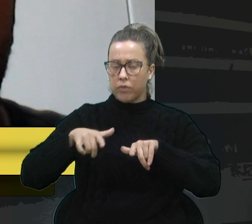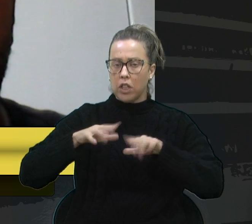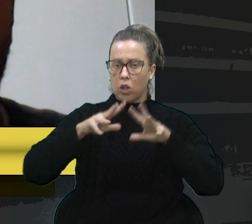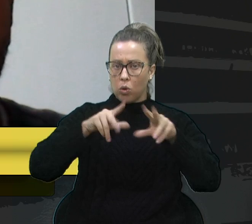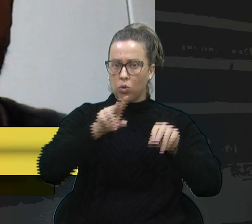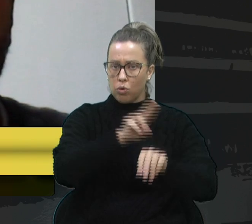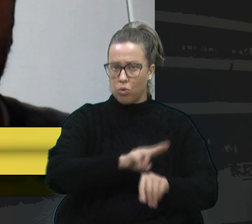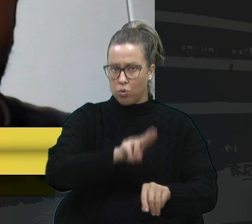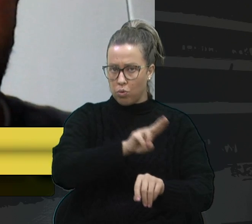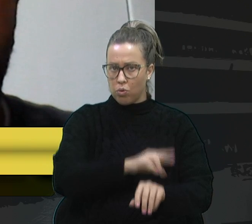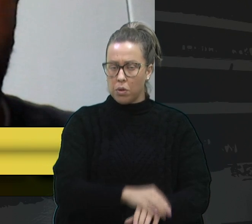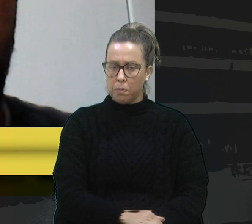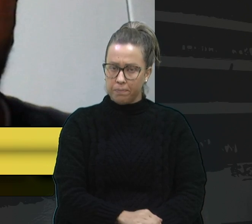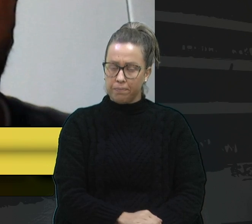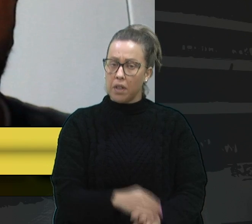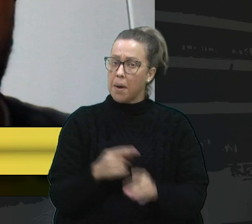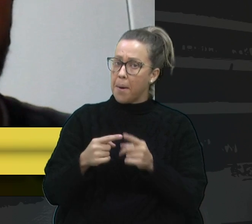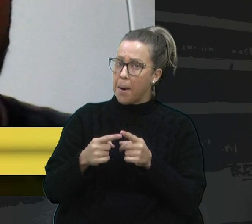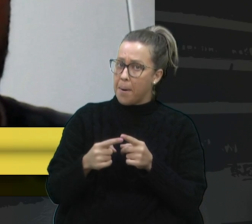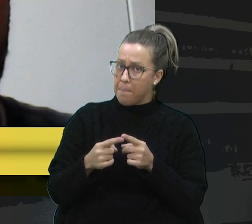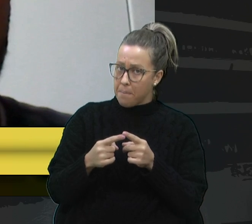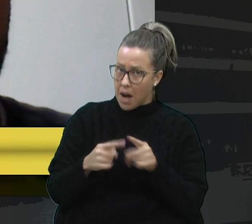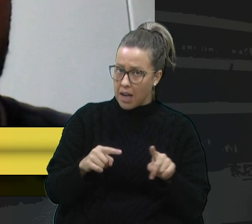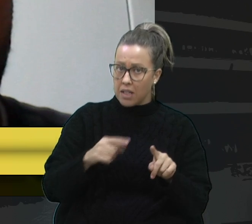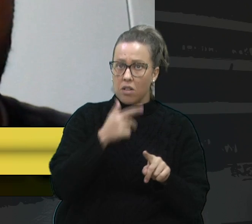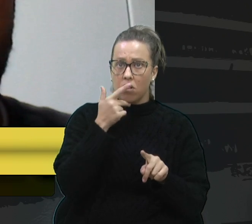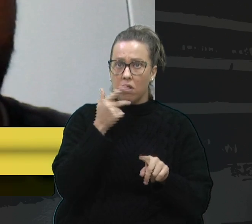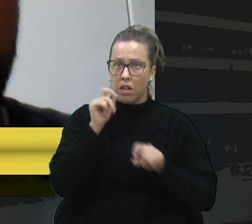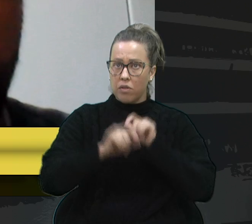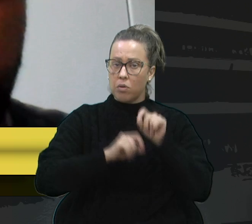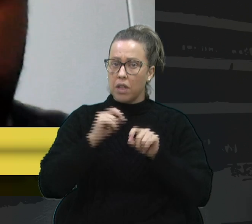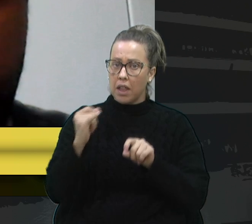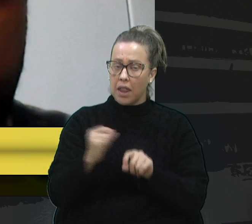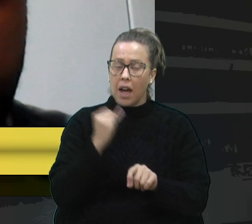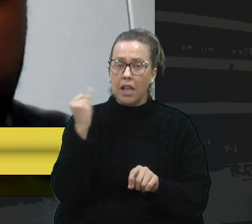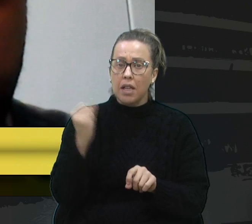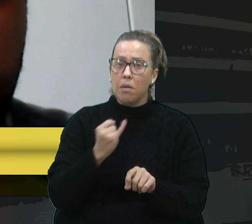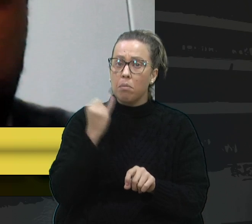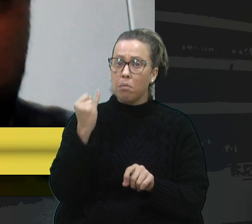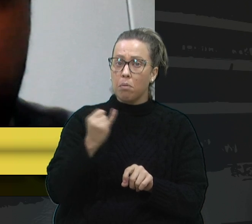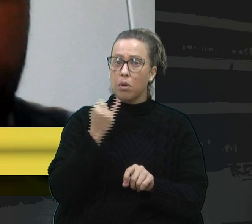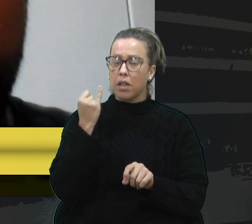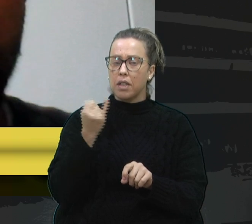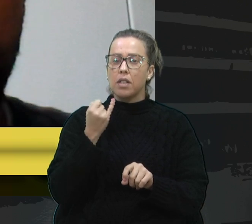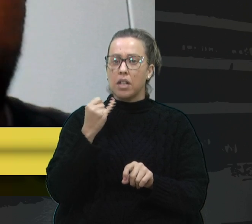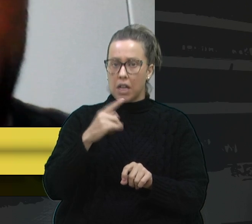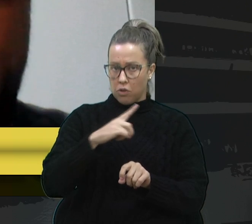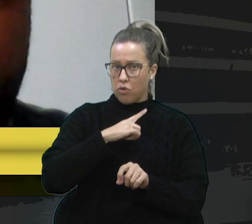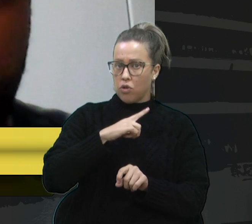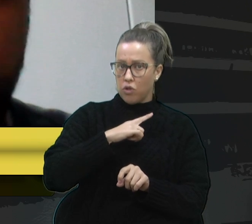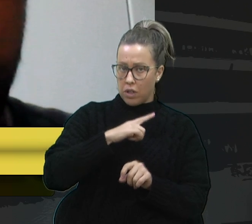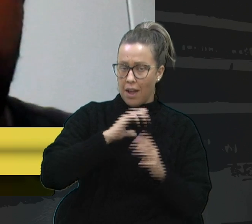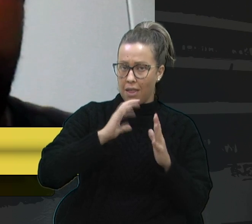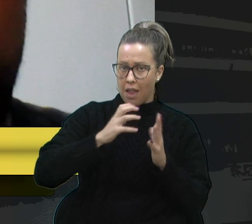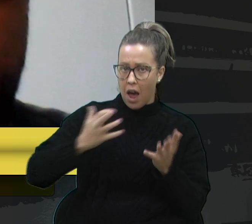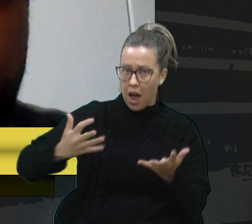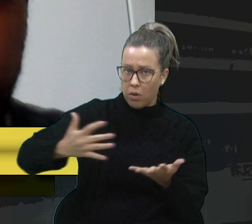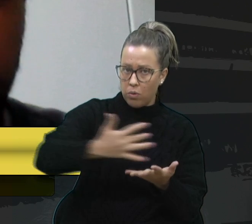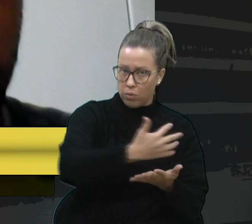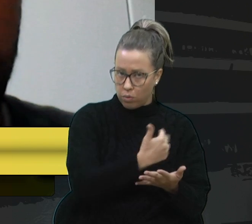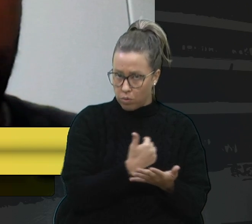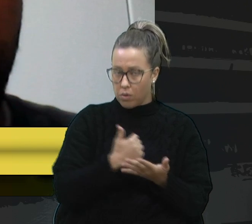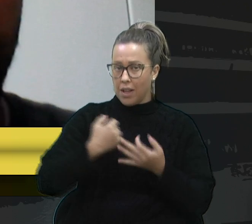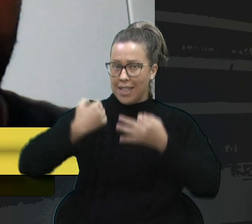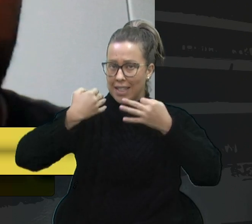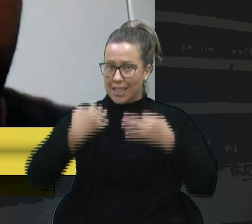ocupam. Mas, enfim, nós falávamos sobre a importância de termos dados reais